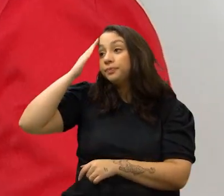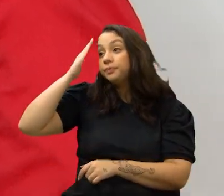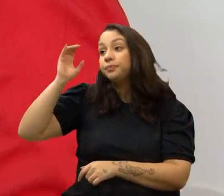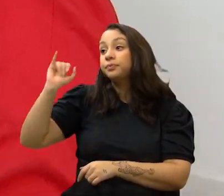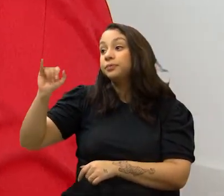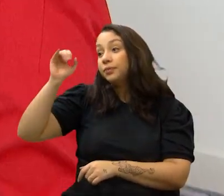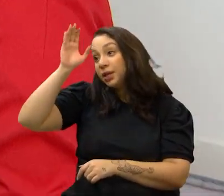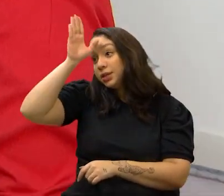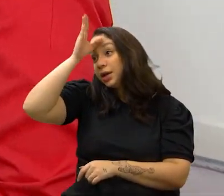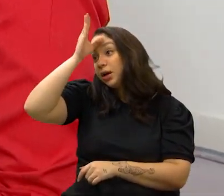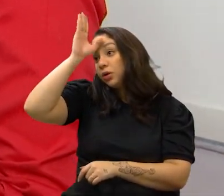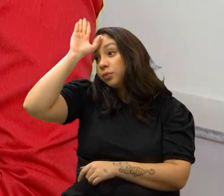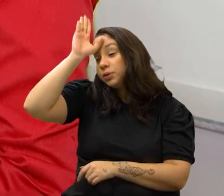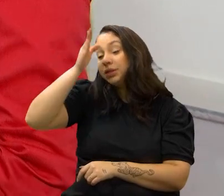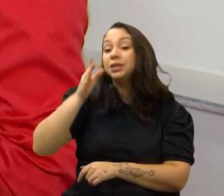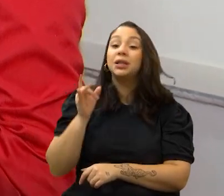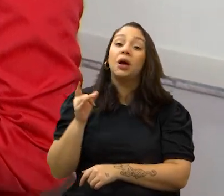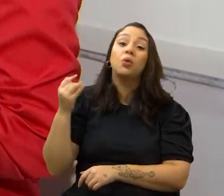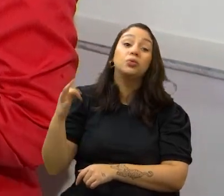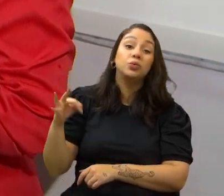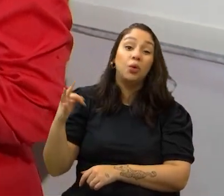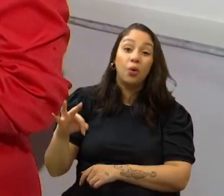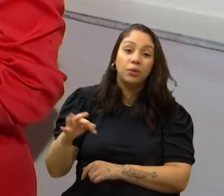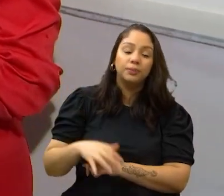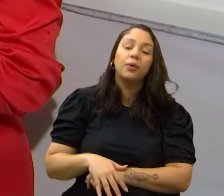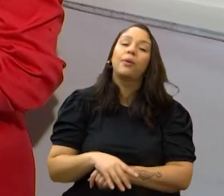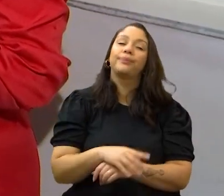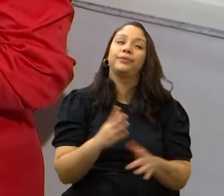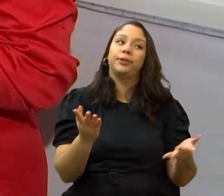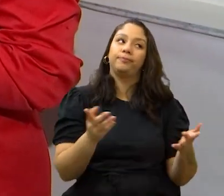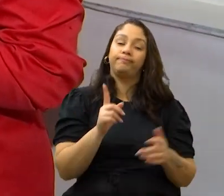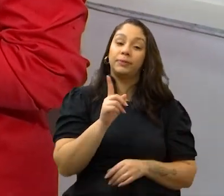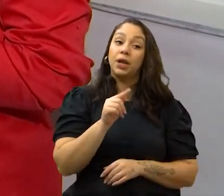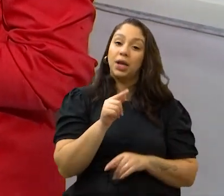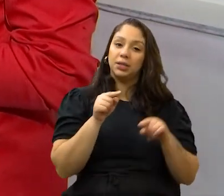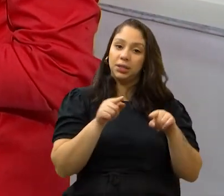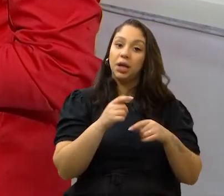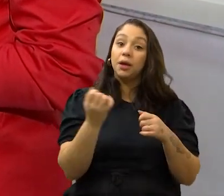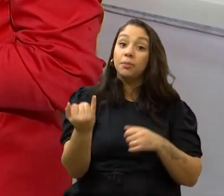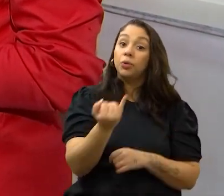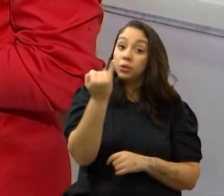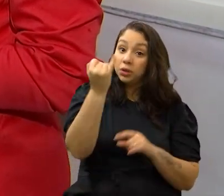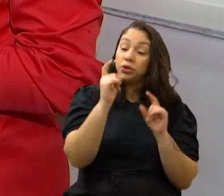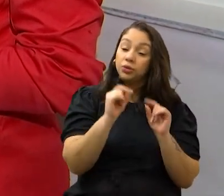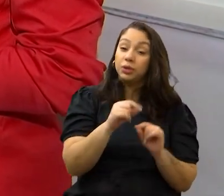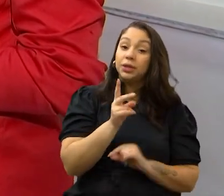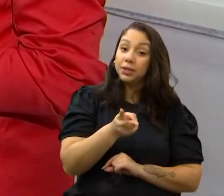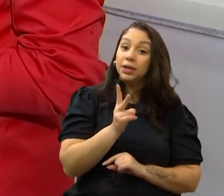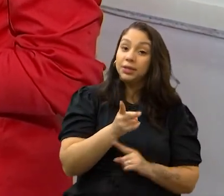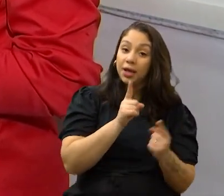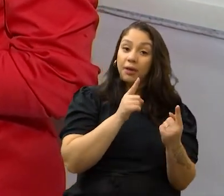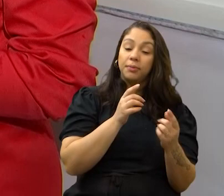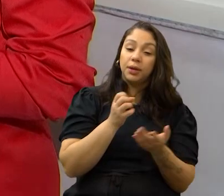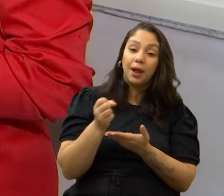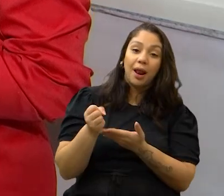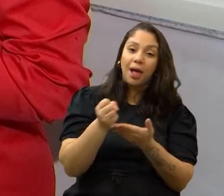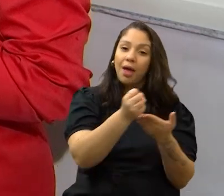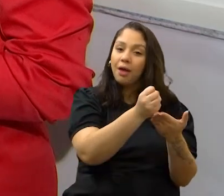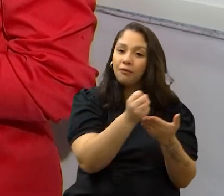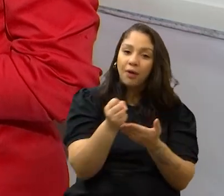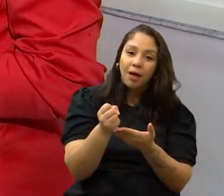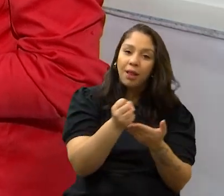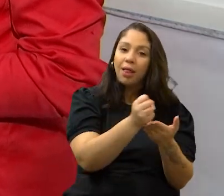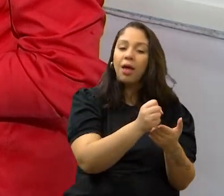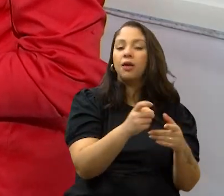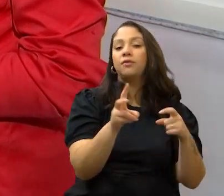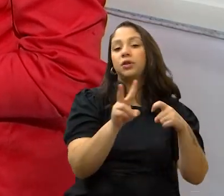que a calopsita está com alguma dor? Na verdade é assim, a gente sempre fala, o importante é manter consultas de